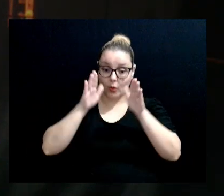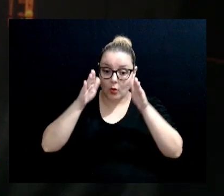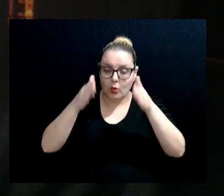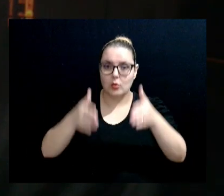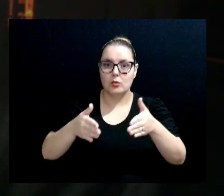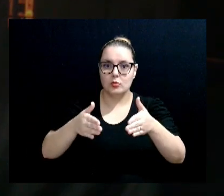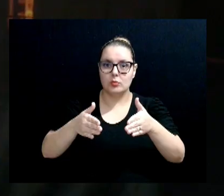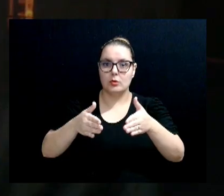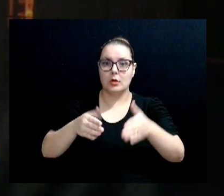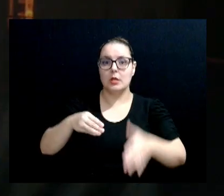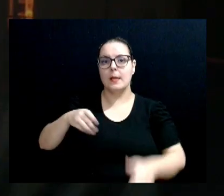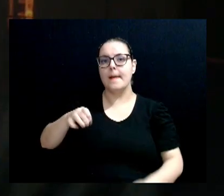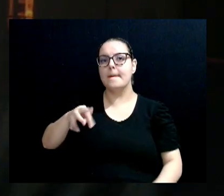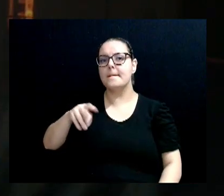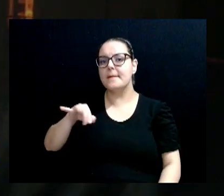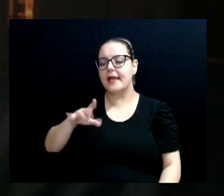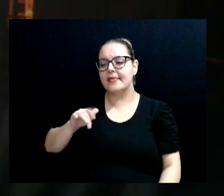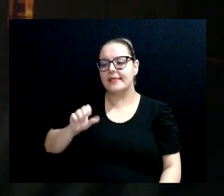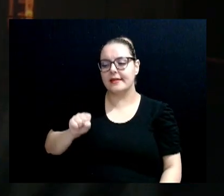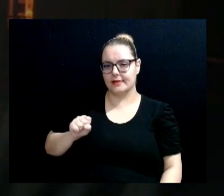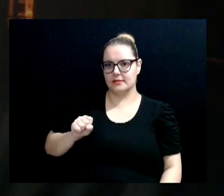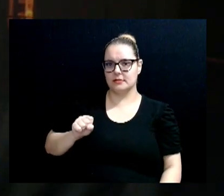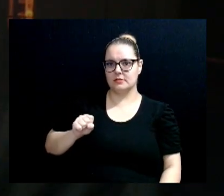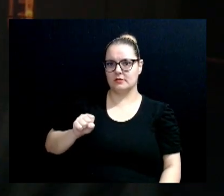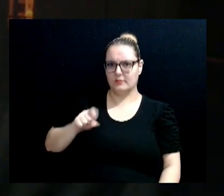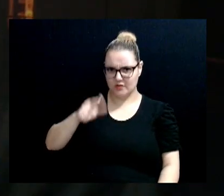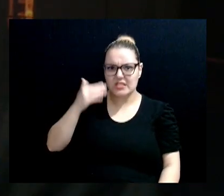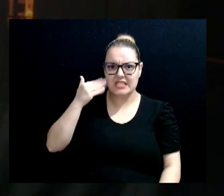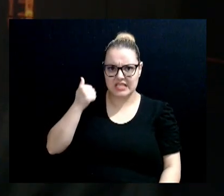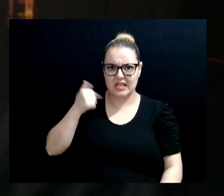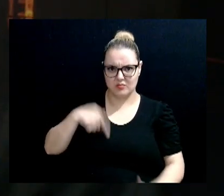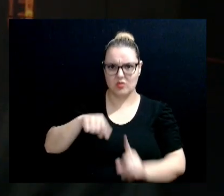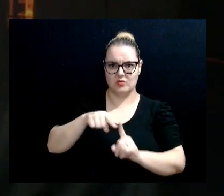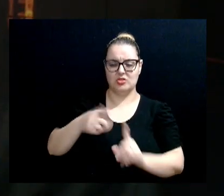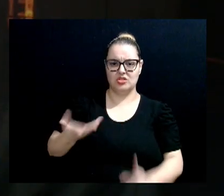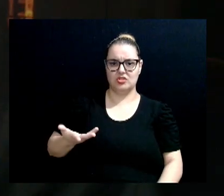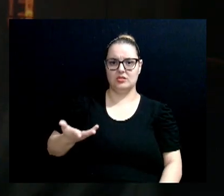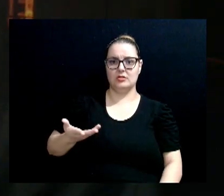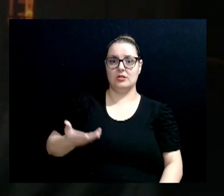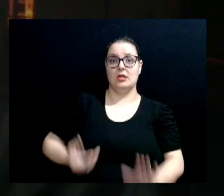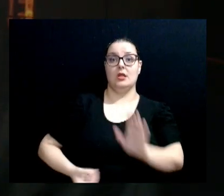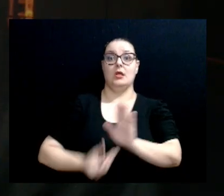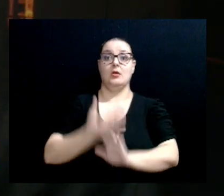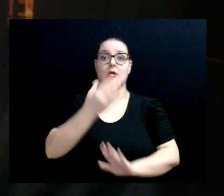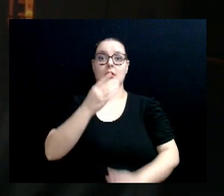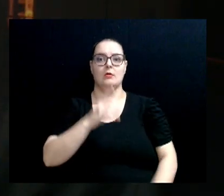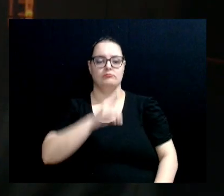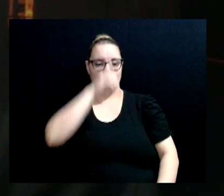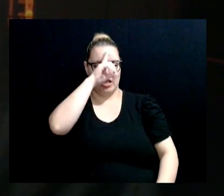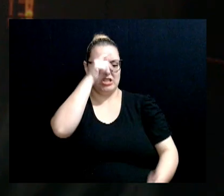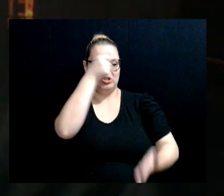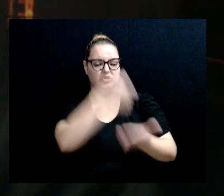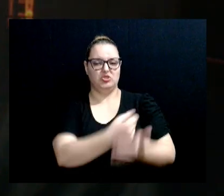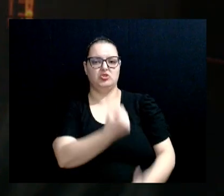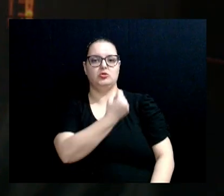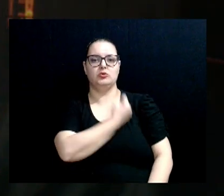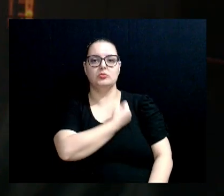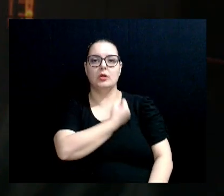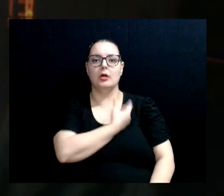métricas, sabe isso? Objetivos. Cria uma ditadura dos números. Aplicativos de